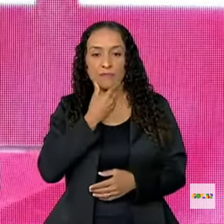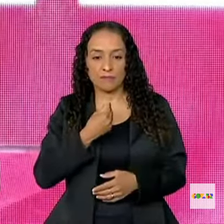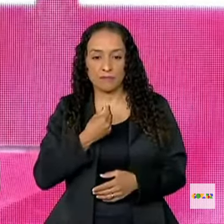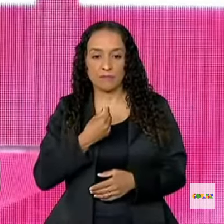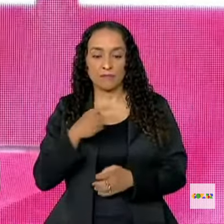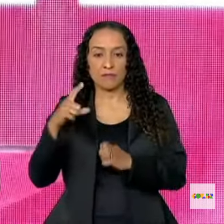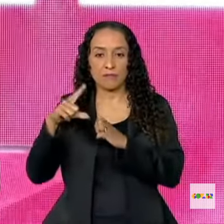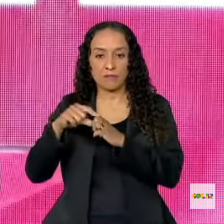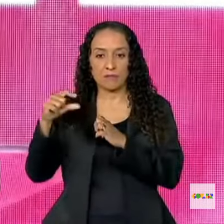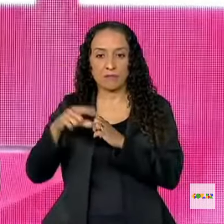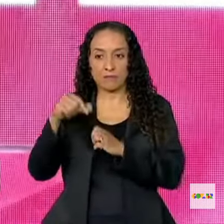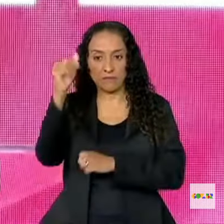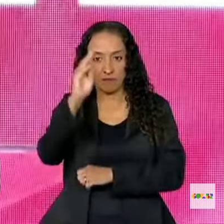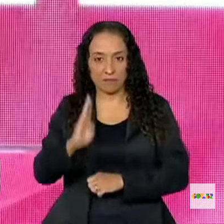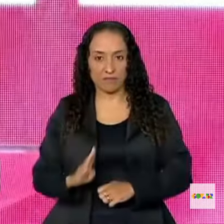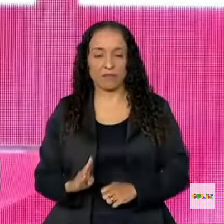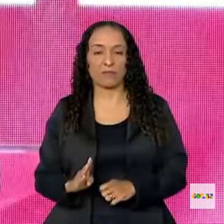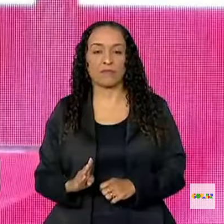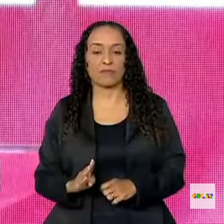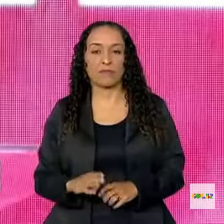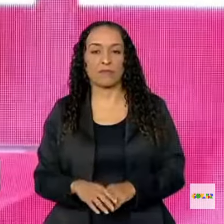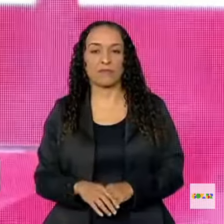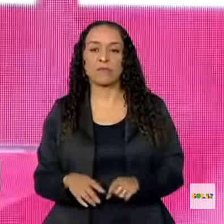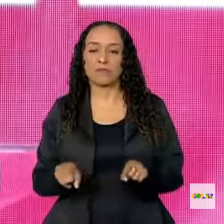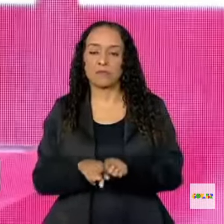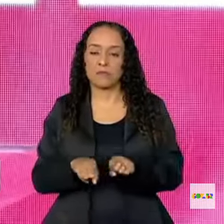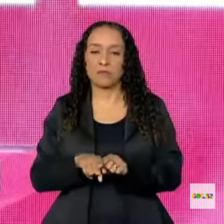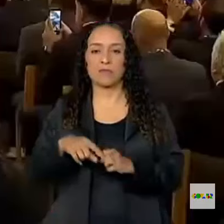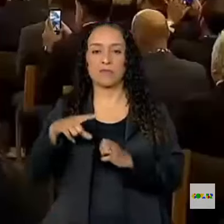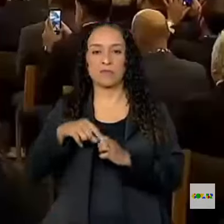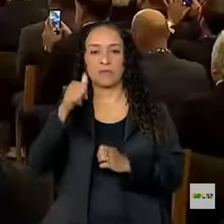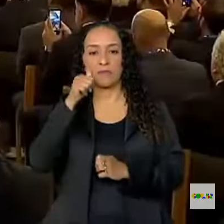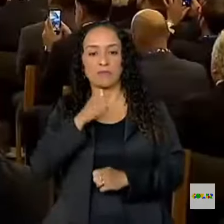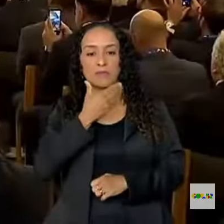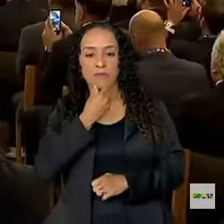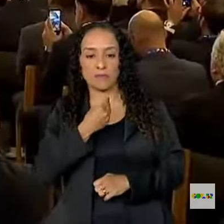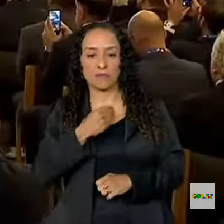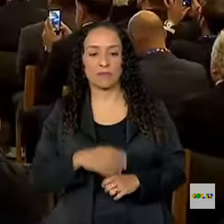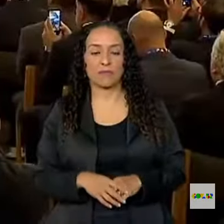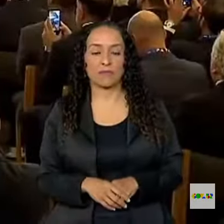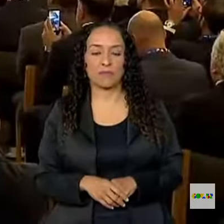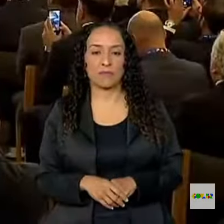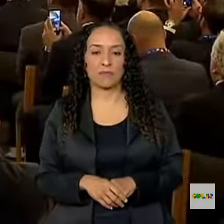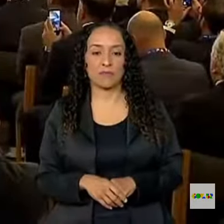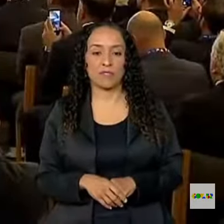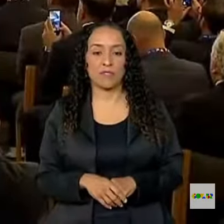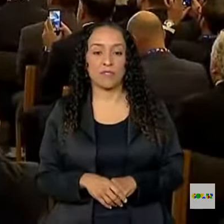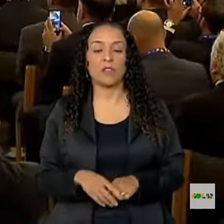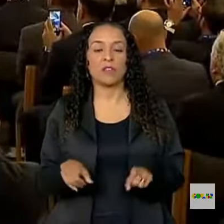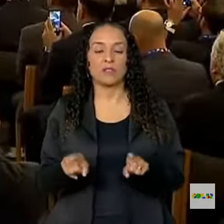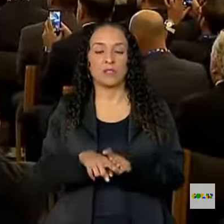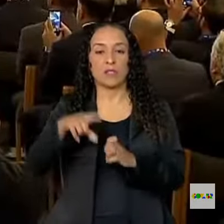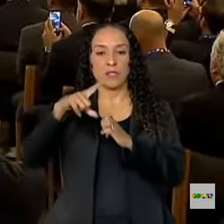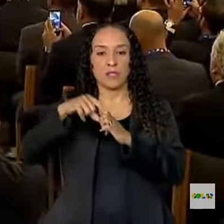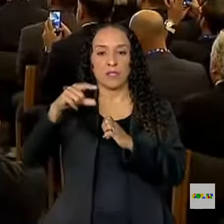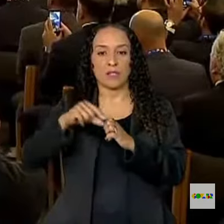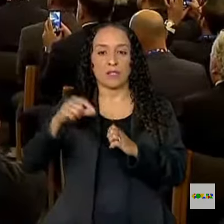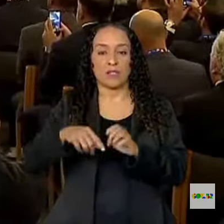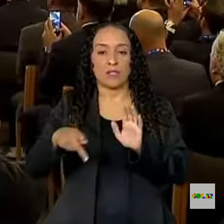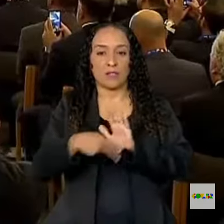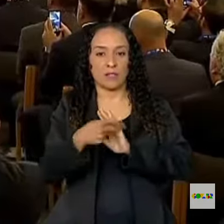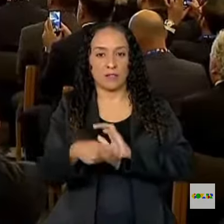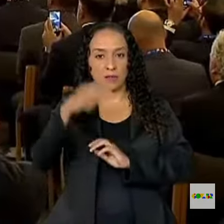empresários brasileiros empresárias brasileiras empresários Mexicanos